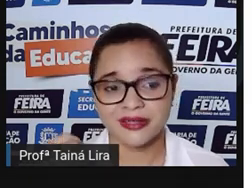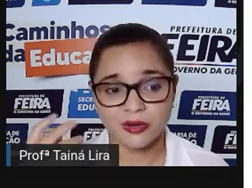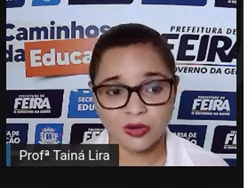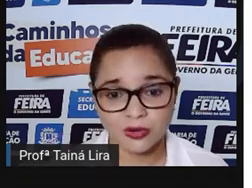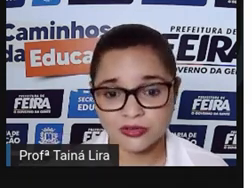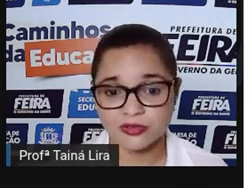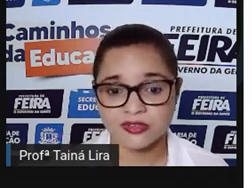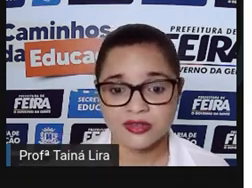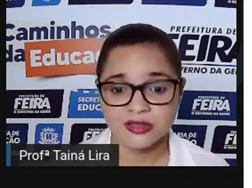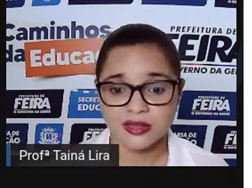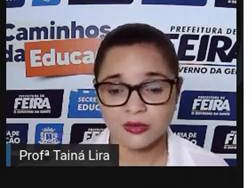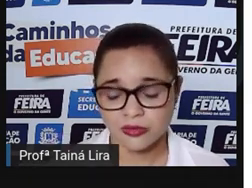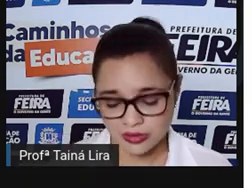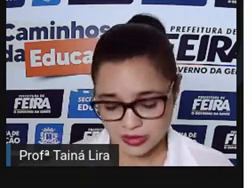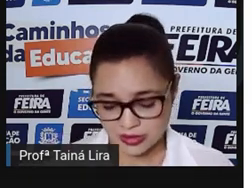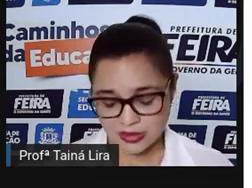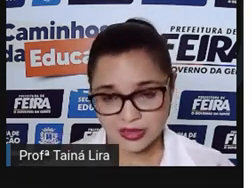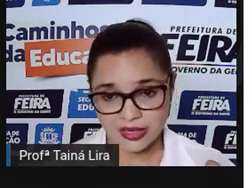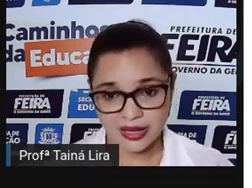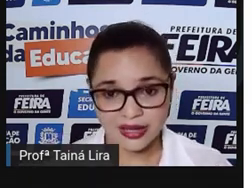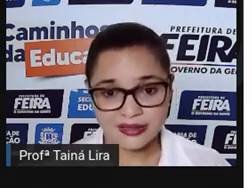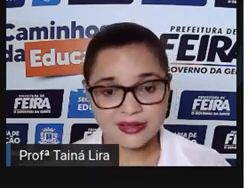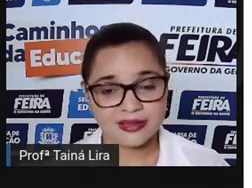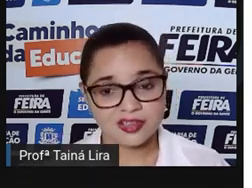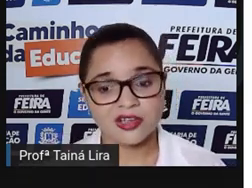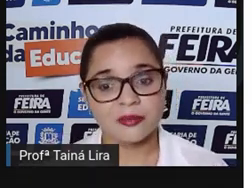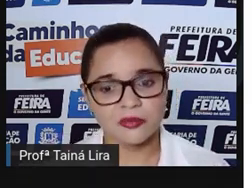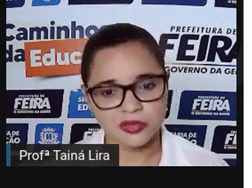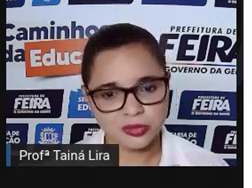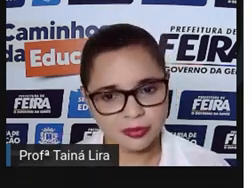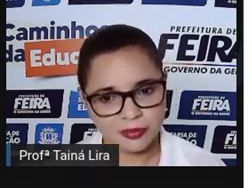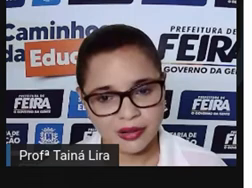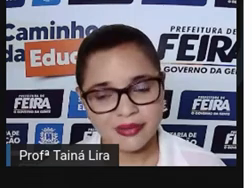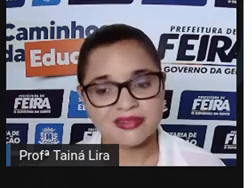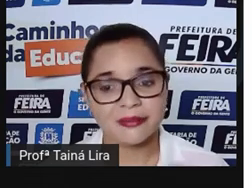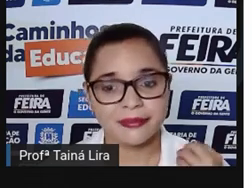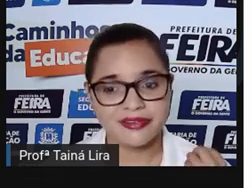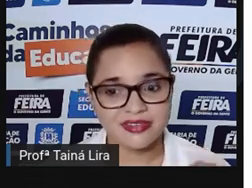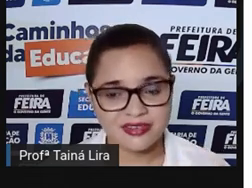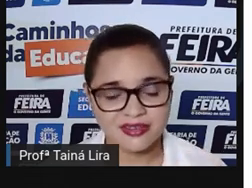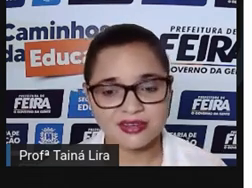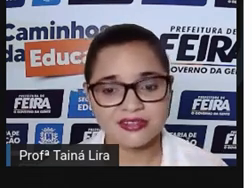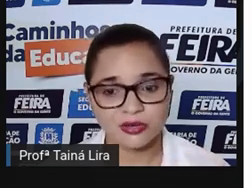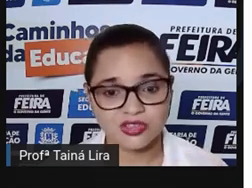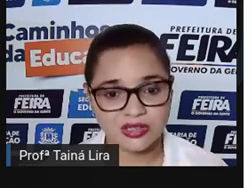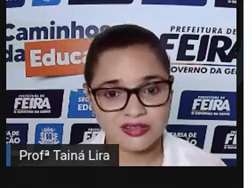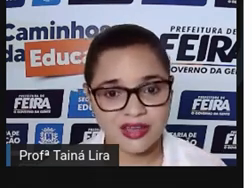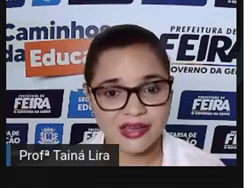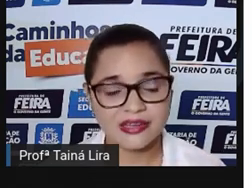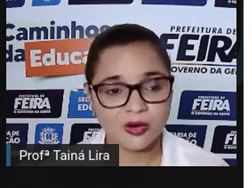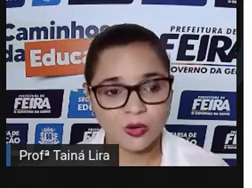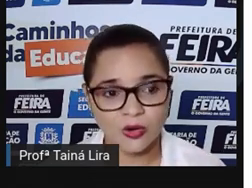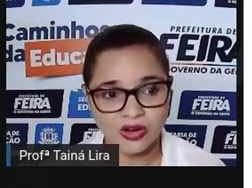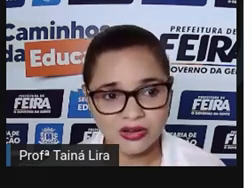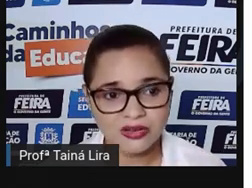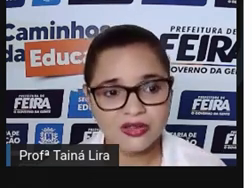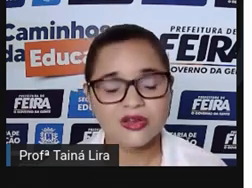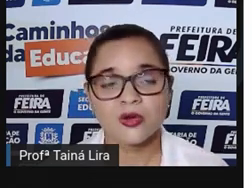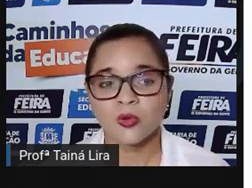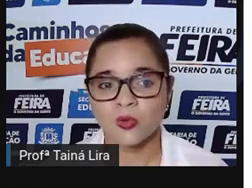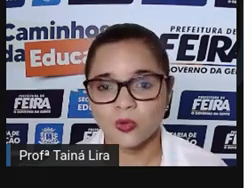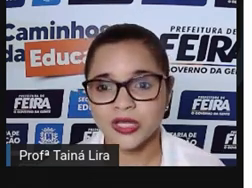desafios perigosos. Então, a internet, ela é muito boa, mas ela precisa ser utilizada com